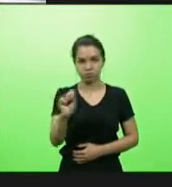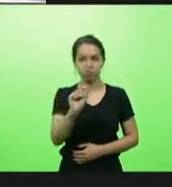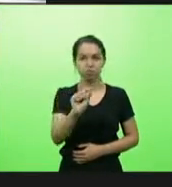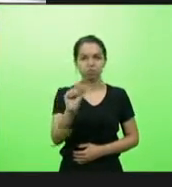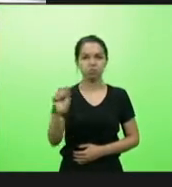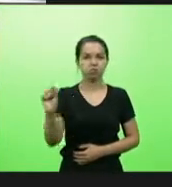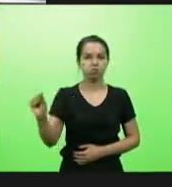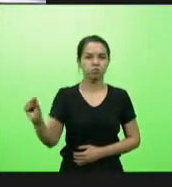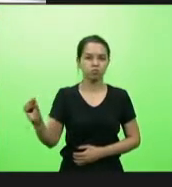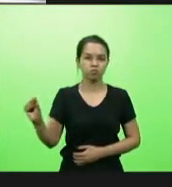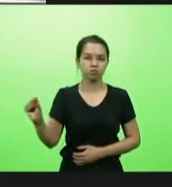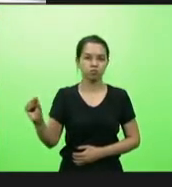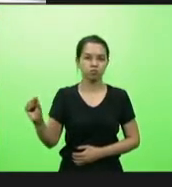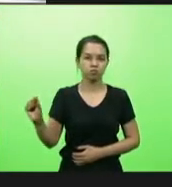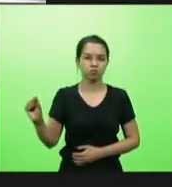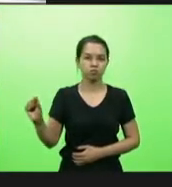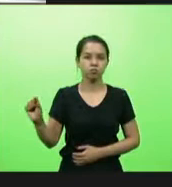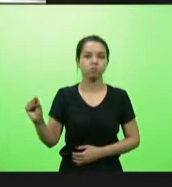palavra?